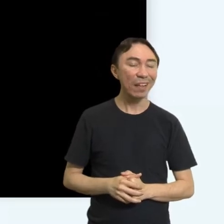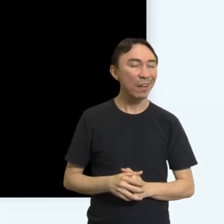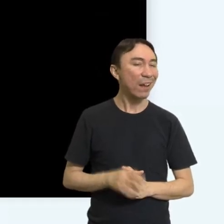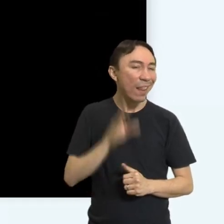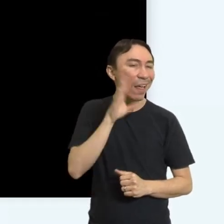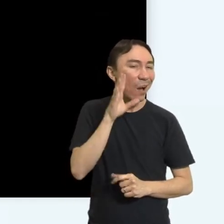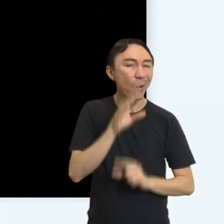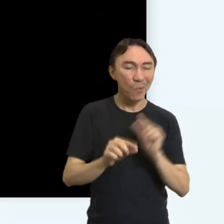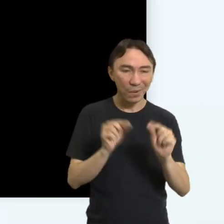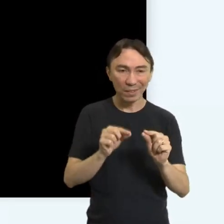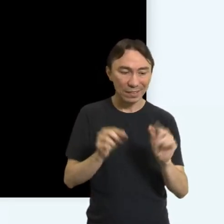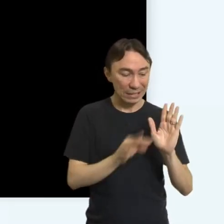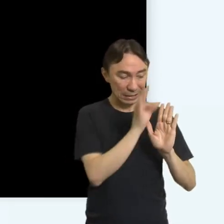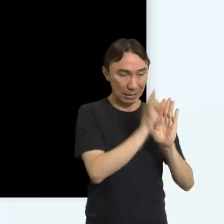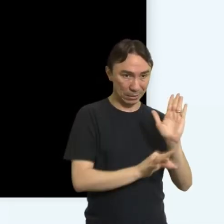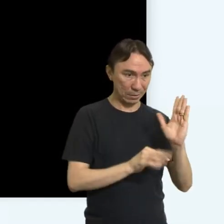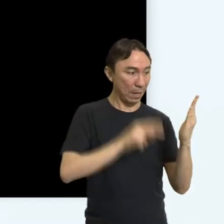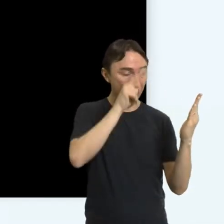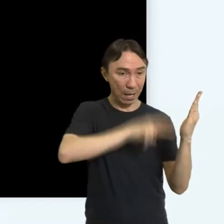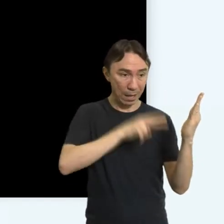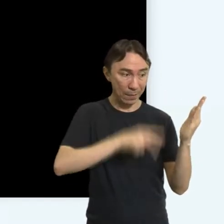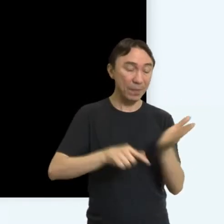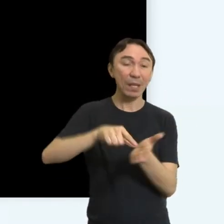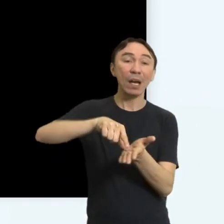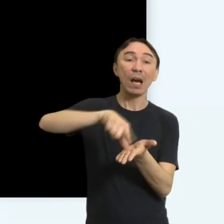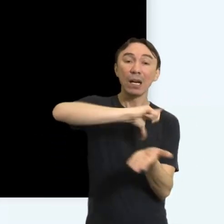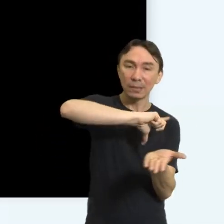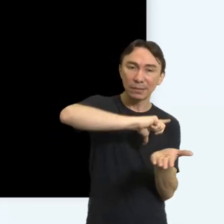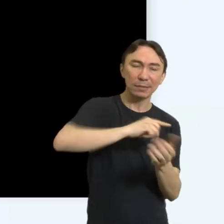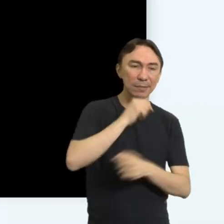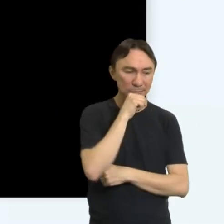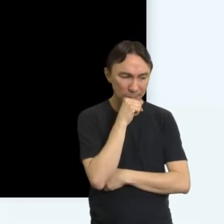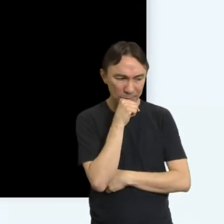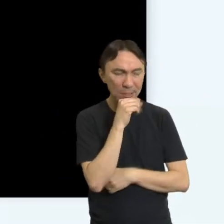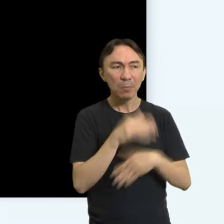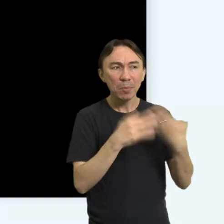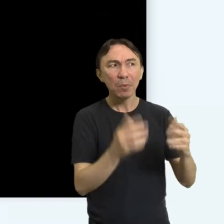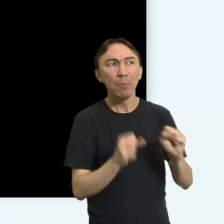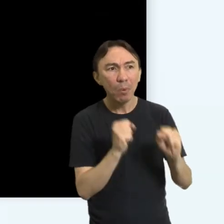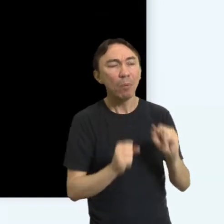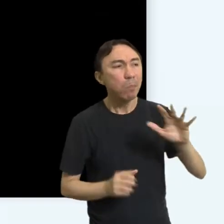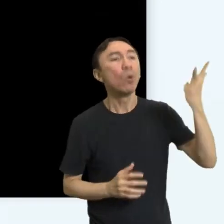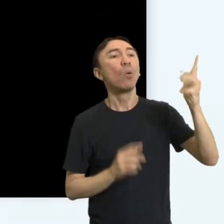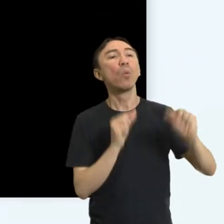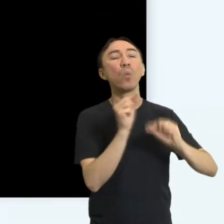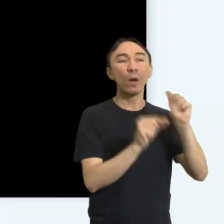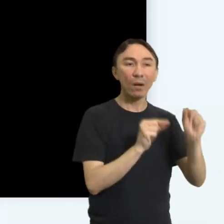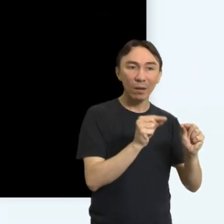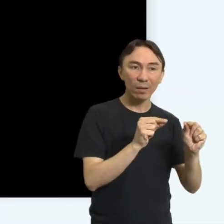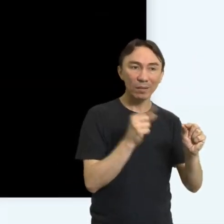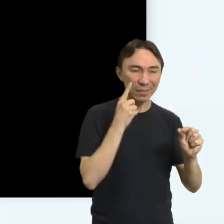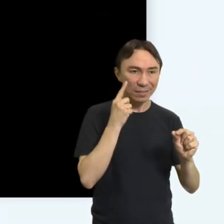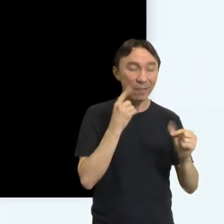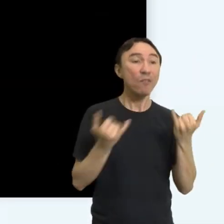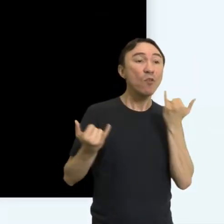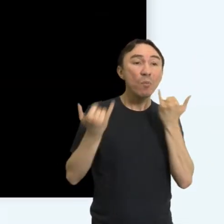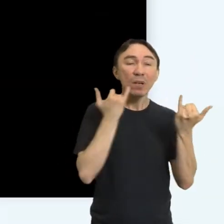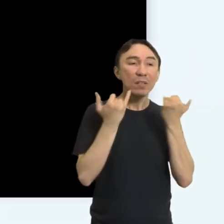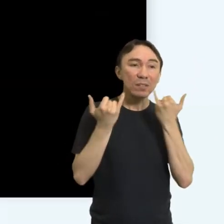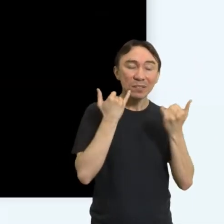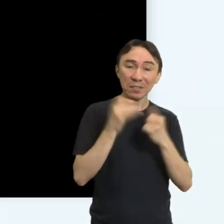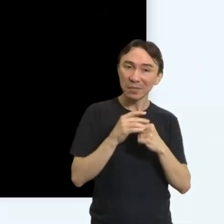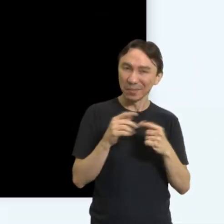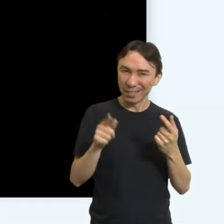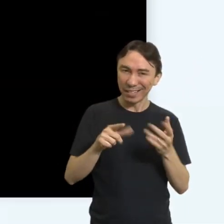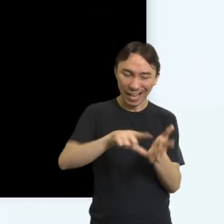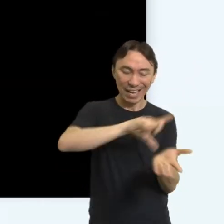antes de começar a ler um texto, tentar adivinhar o que pode aparecer nele. Para antecipar uma informação, muitas vezes